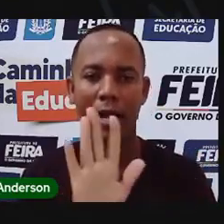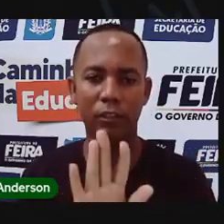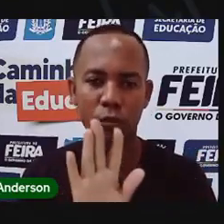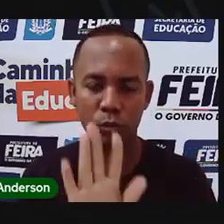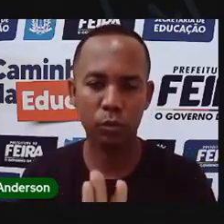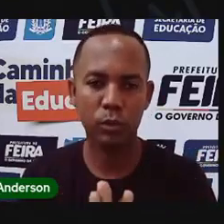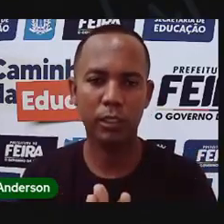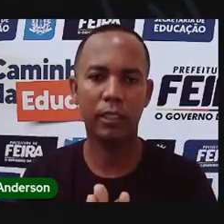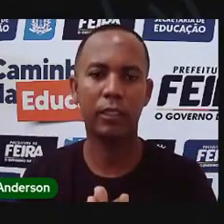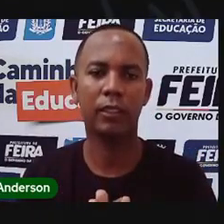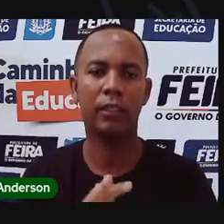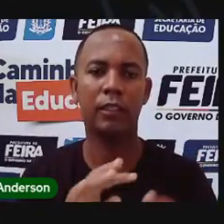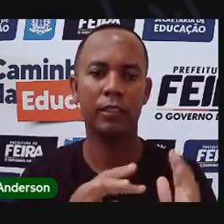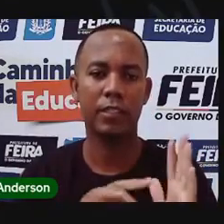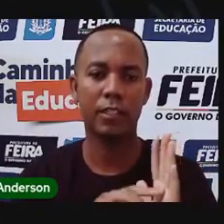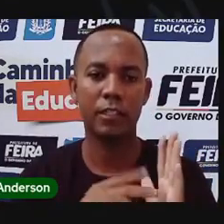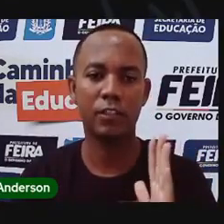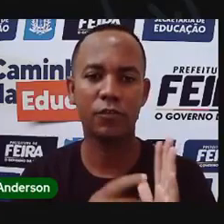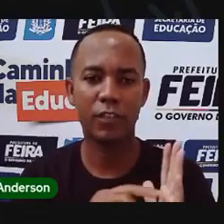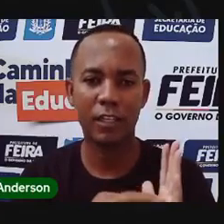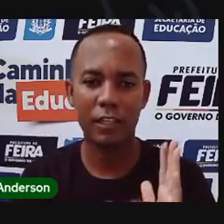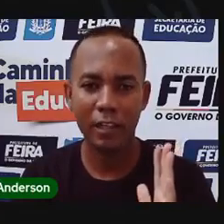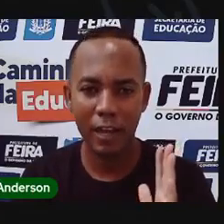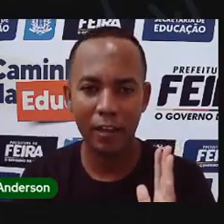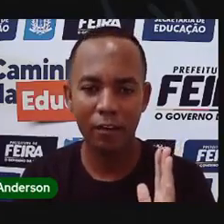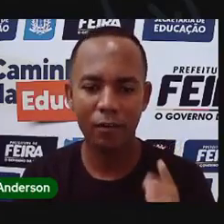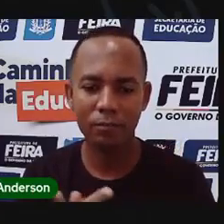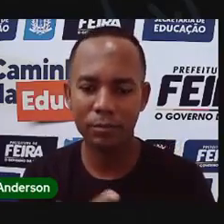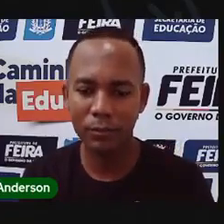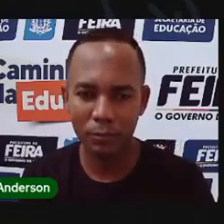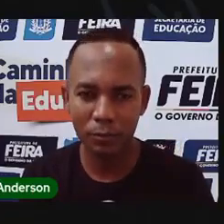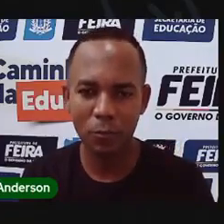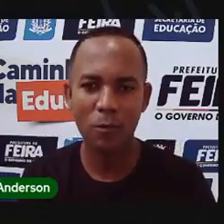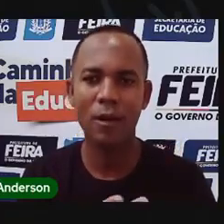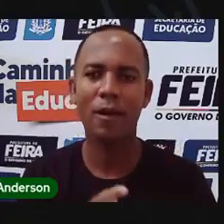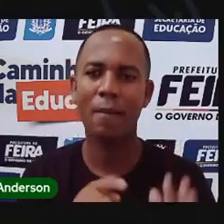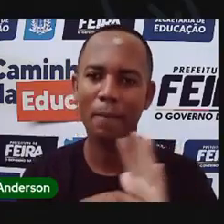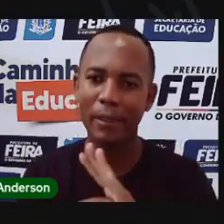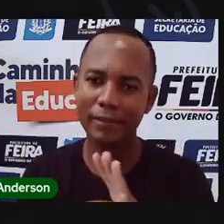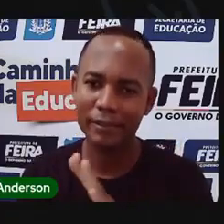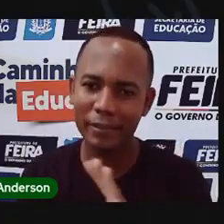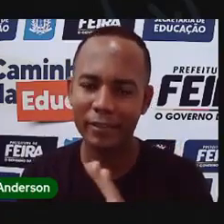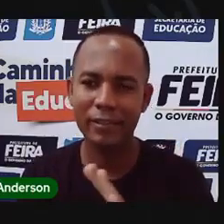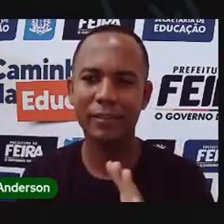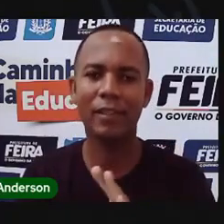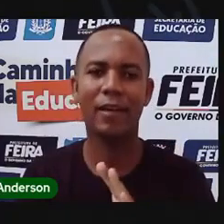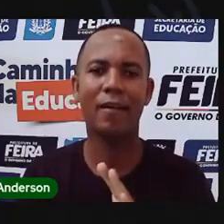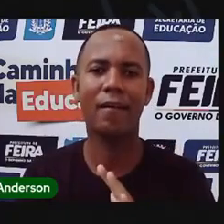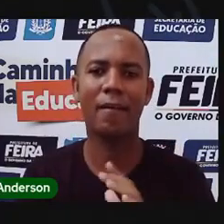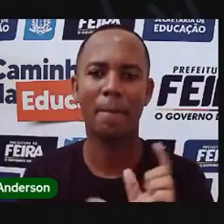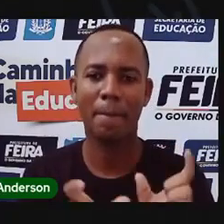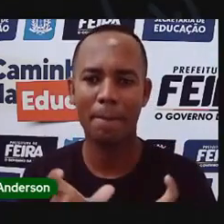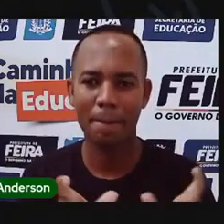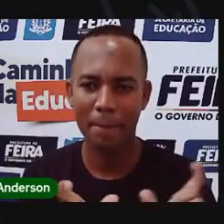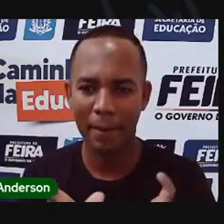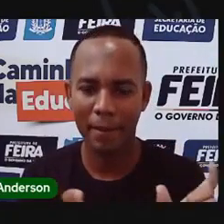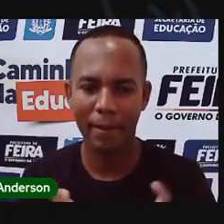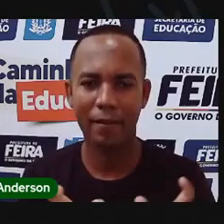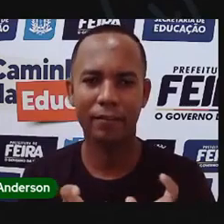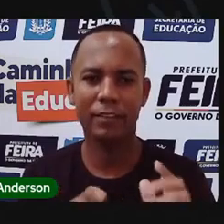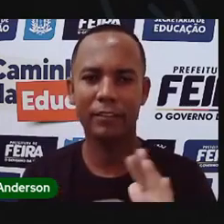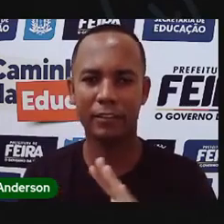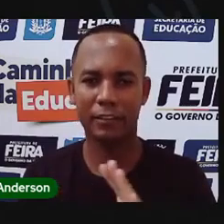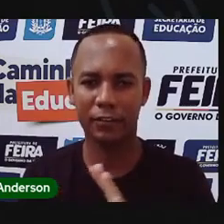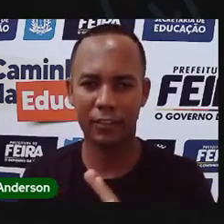certo? Procure o significado no dicionário e escreva abaixo essas palavras que você não sabe o significado. Para